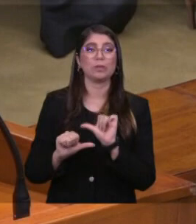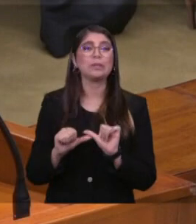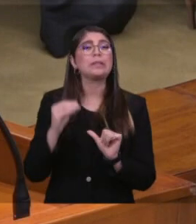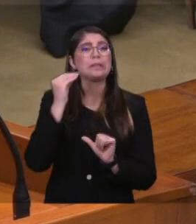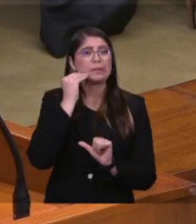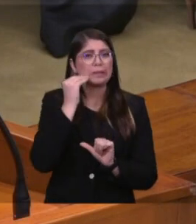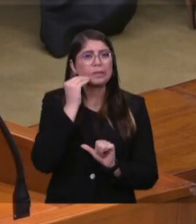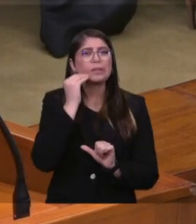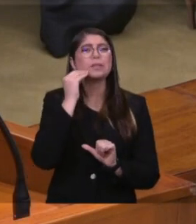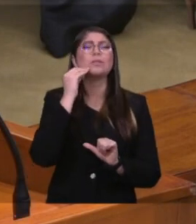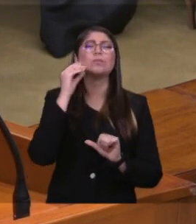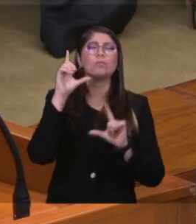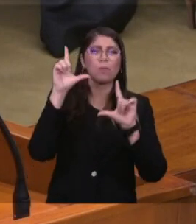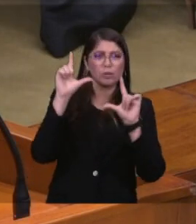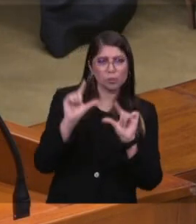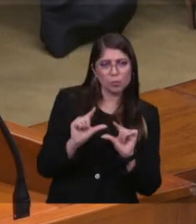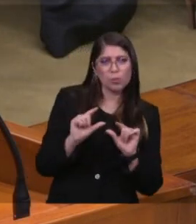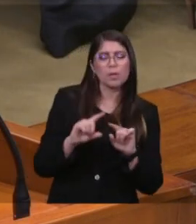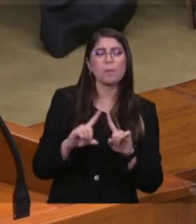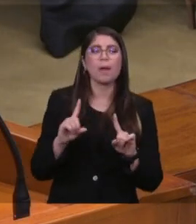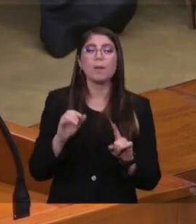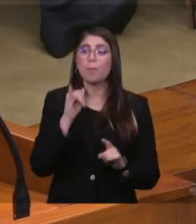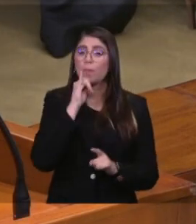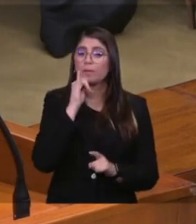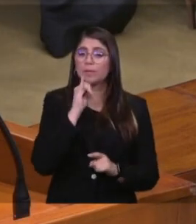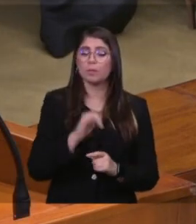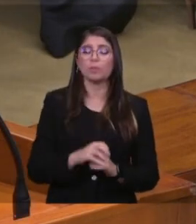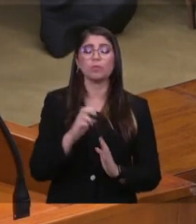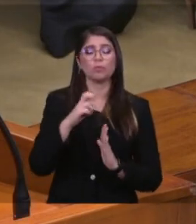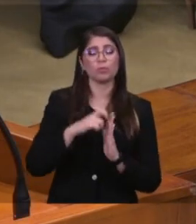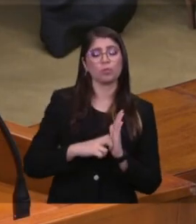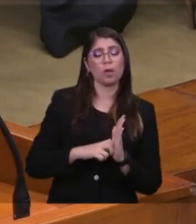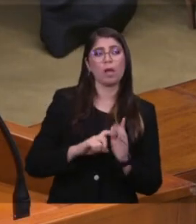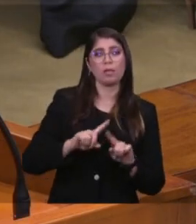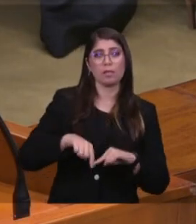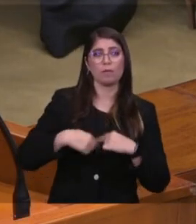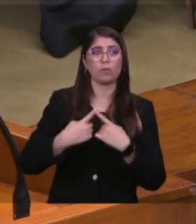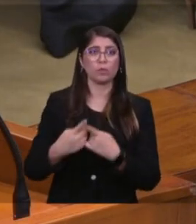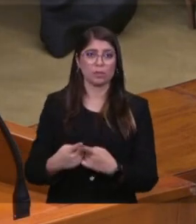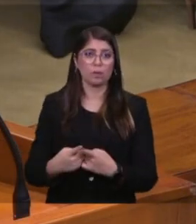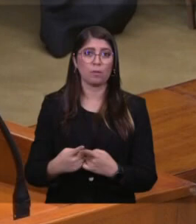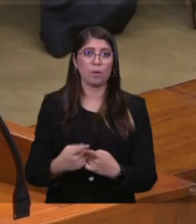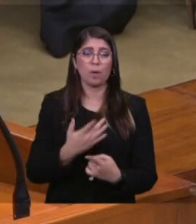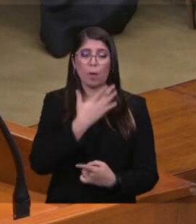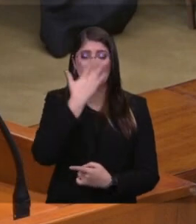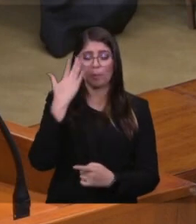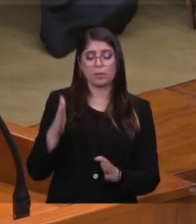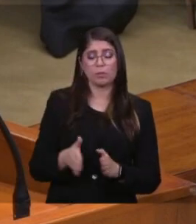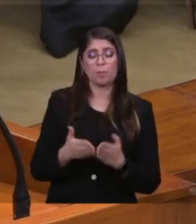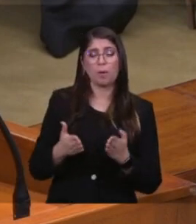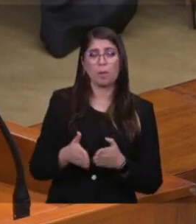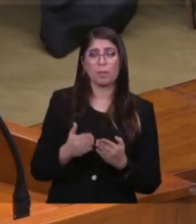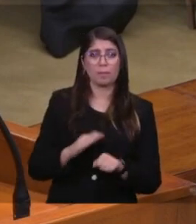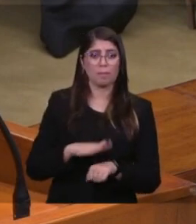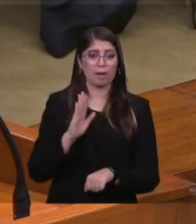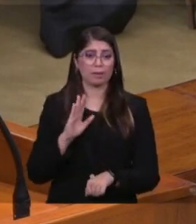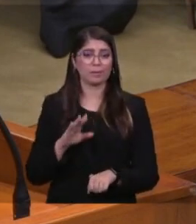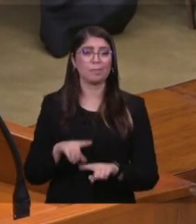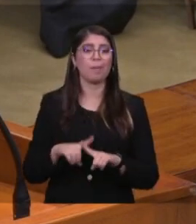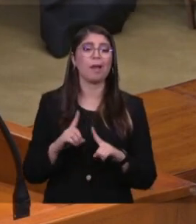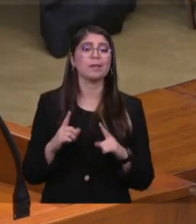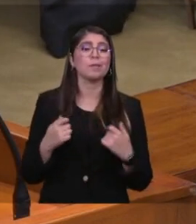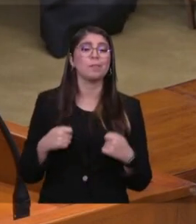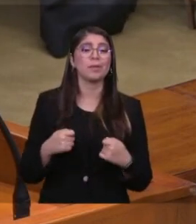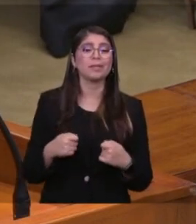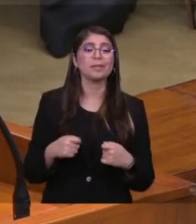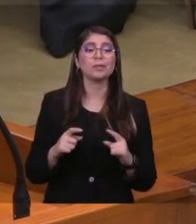tenta de alguma forma trazer algum alento, como, por exemplo, a devolução dos tributos sobre o consumo para as pessoas mais pobres. Mas é necessário se fazer